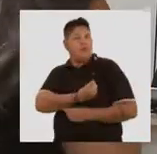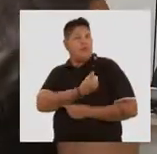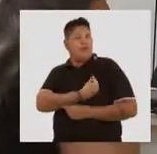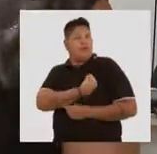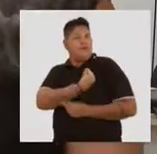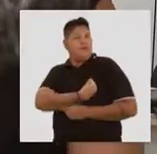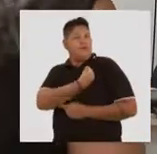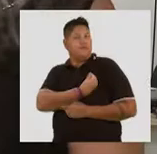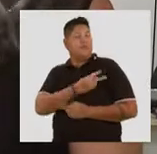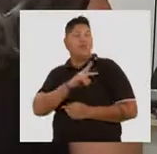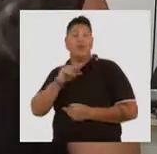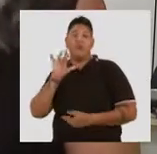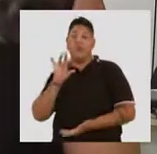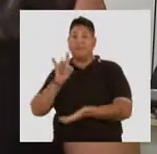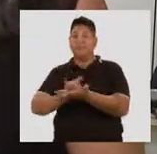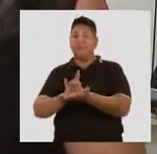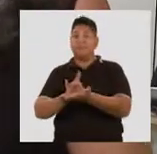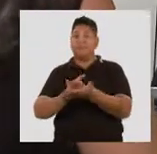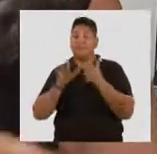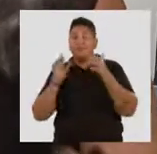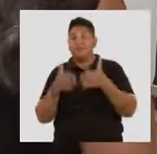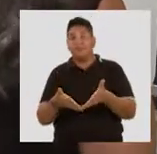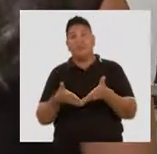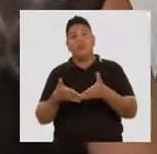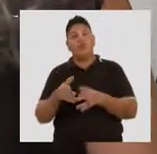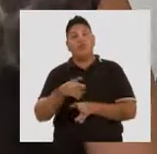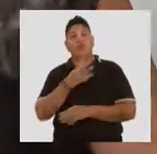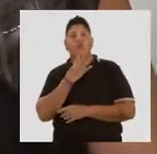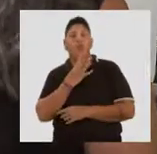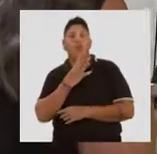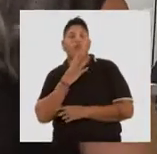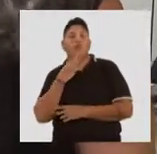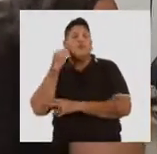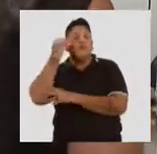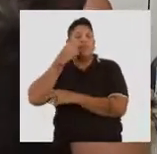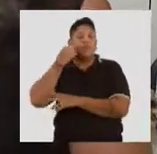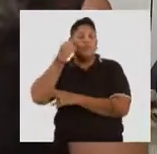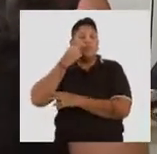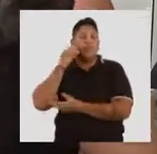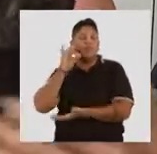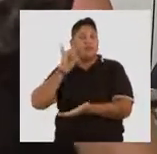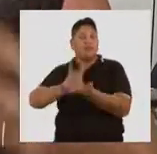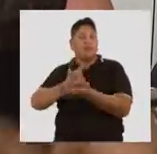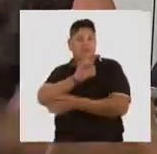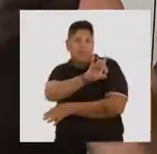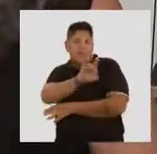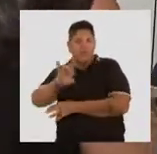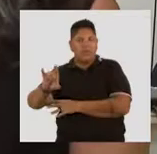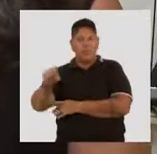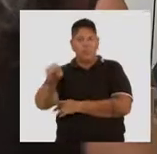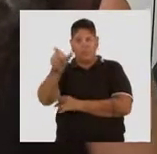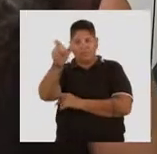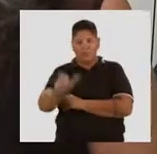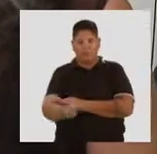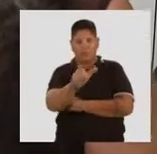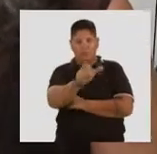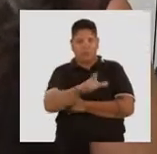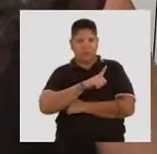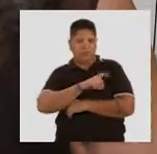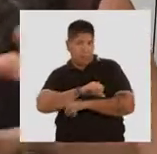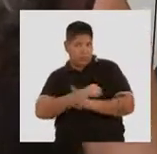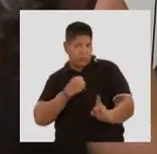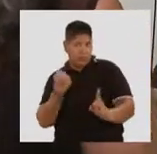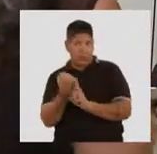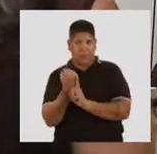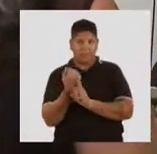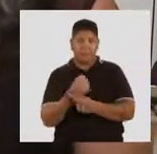a realidade que nós vamos atuar, conhecendo a vivência e a realidade mesmo dos atores sociais